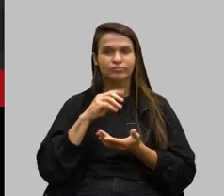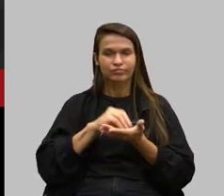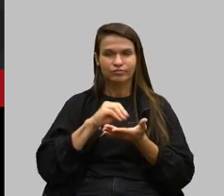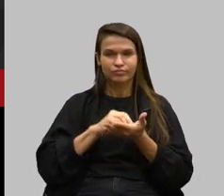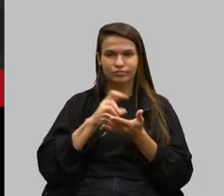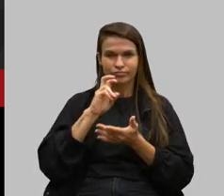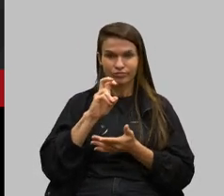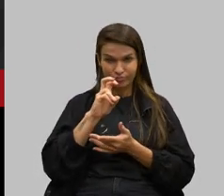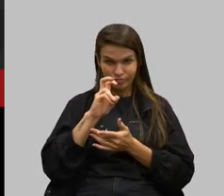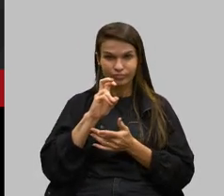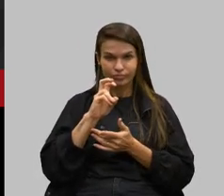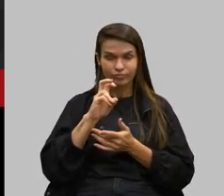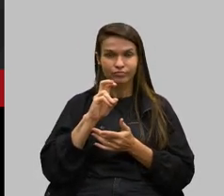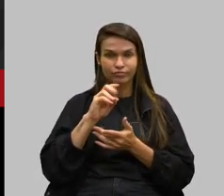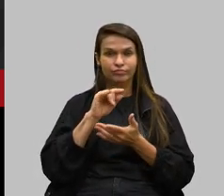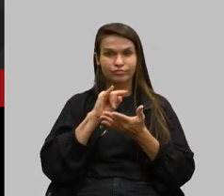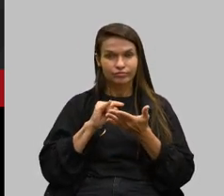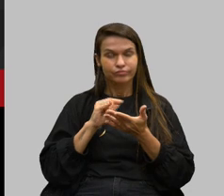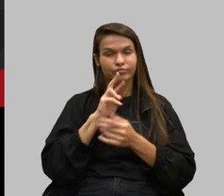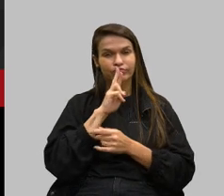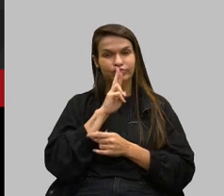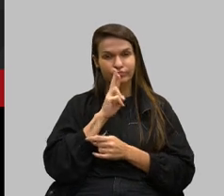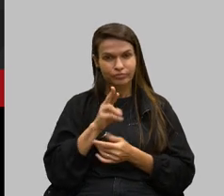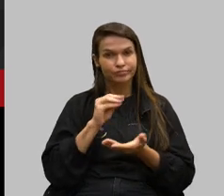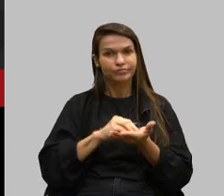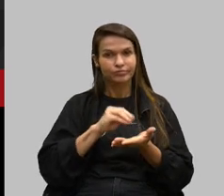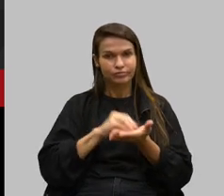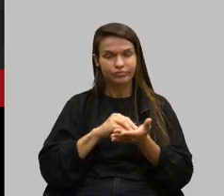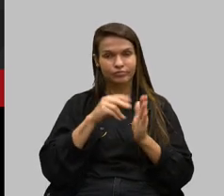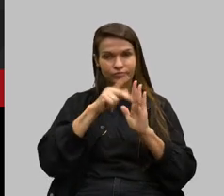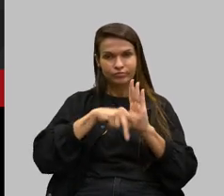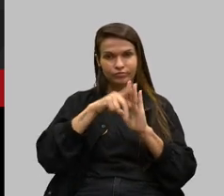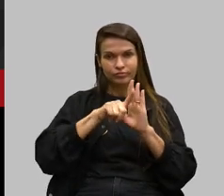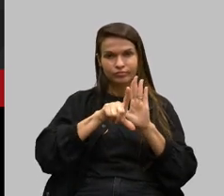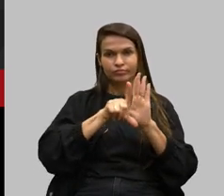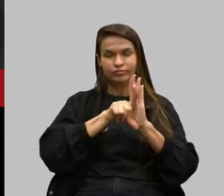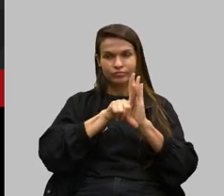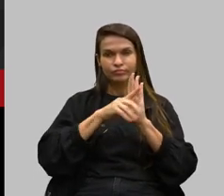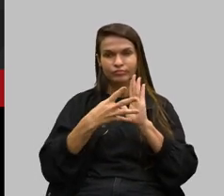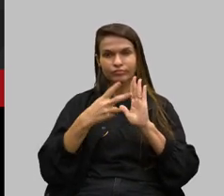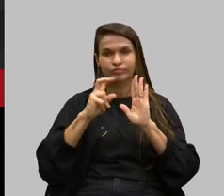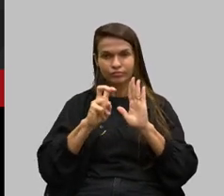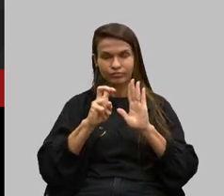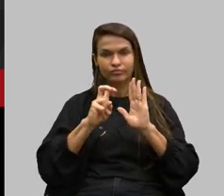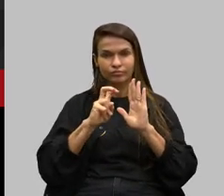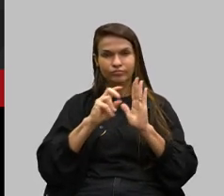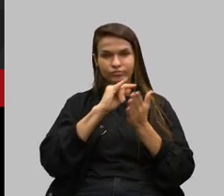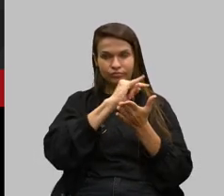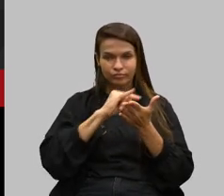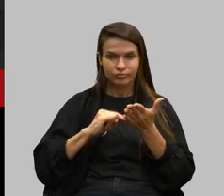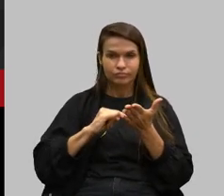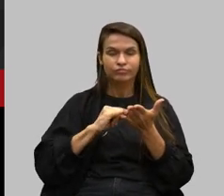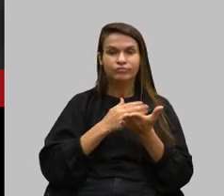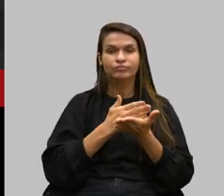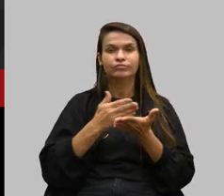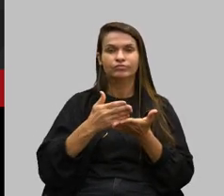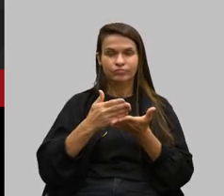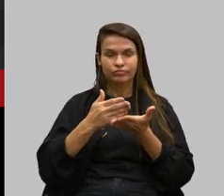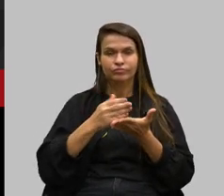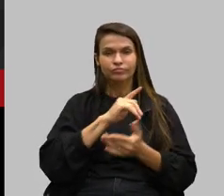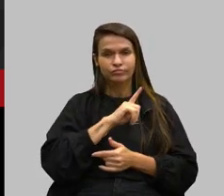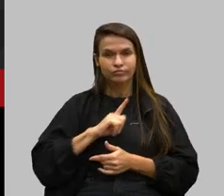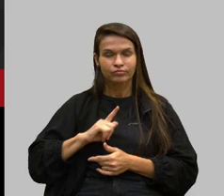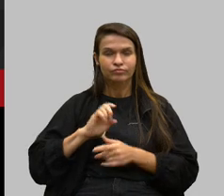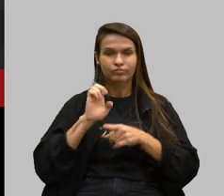serem respondidos projeto de lei 45 projetos de lei protocolados de de iniciativa do governador do